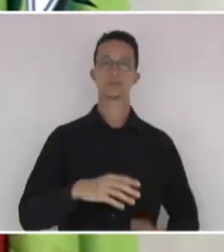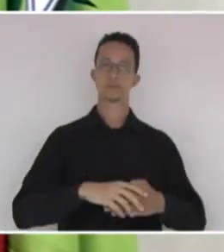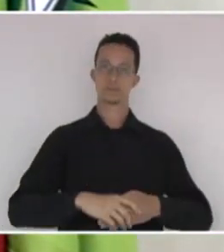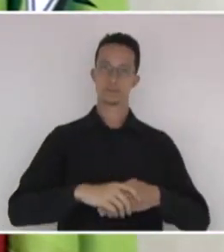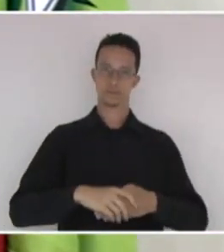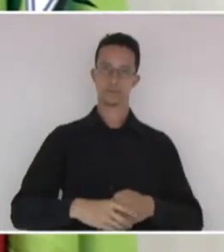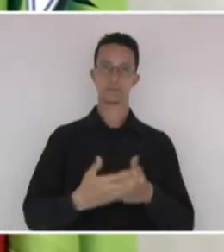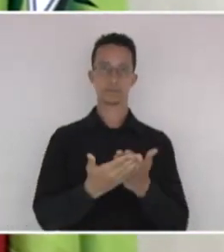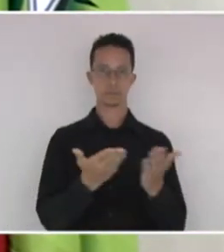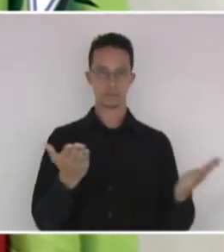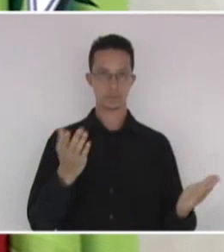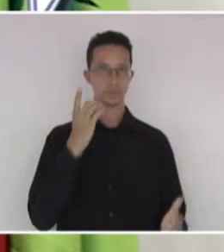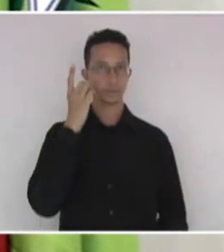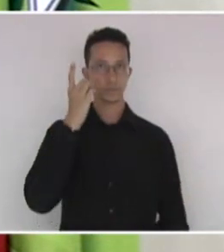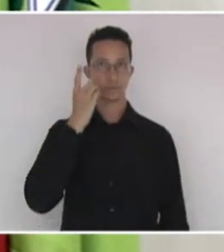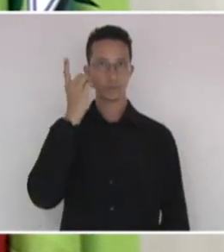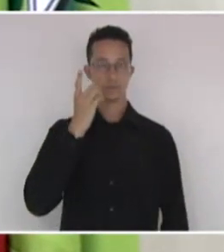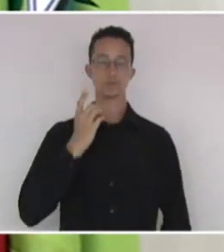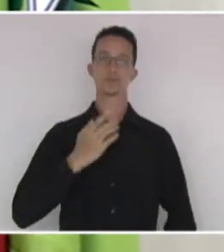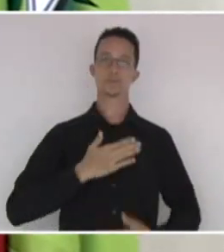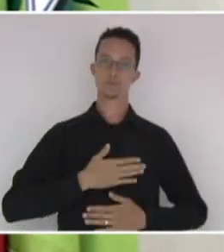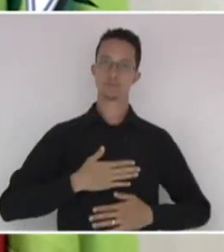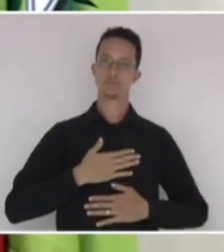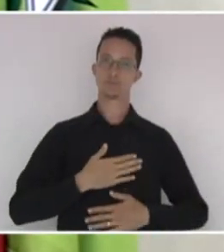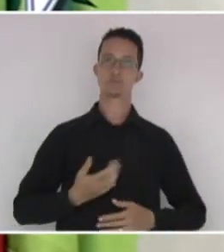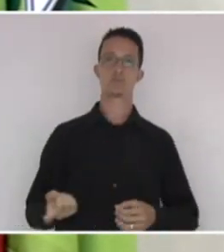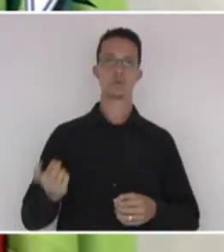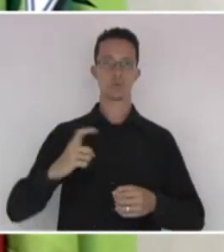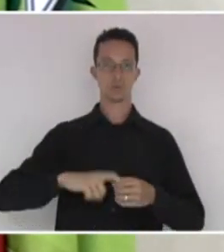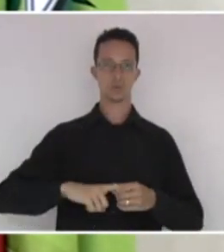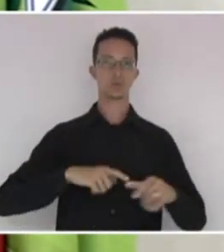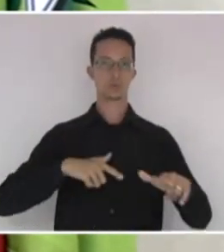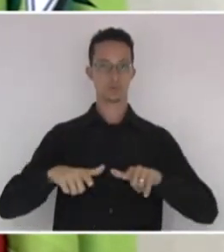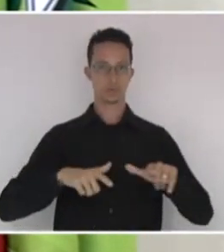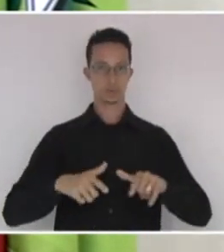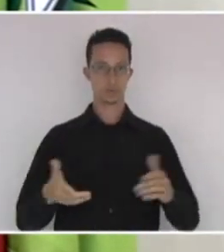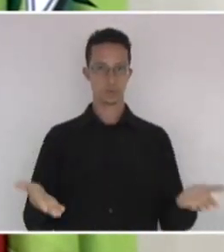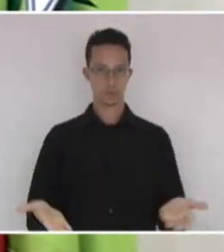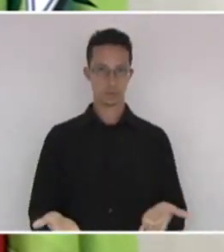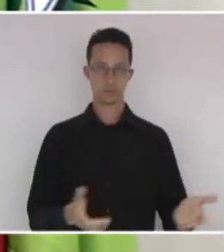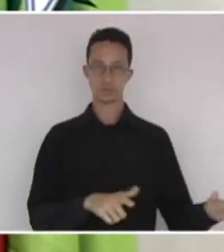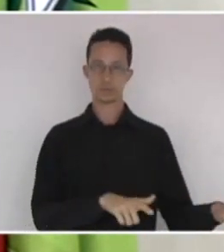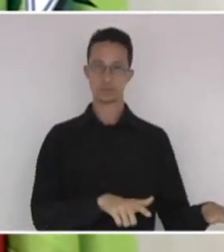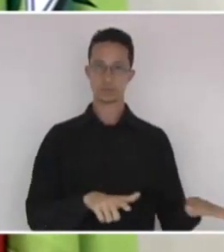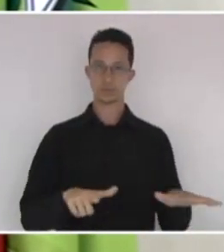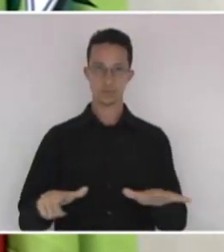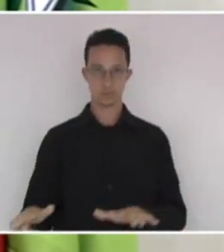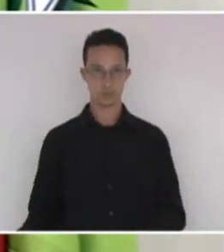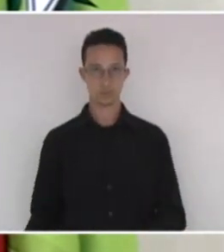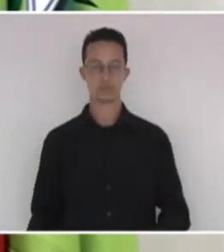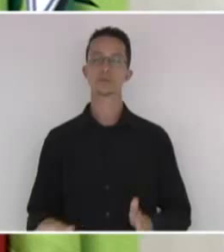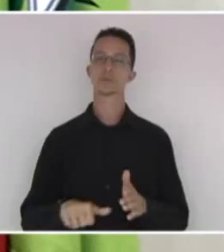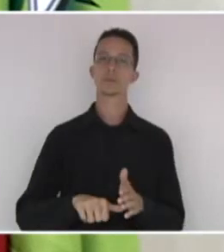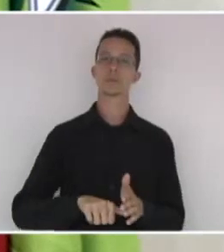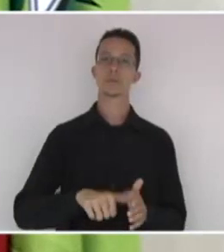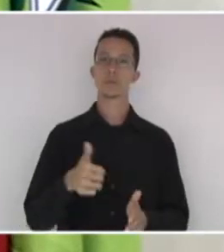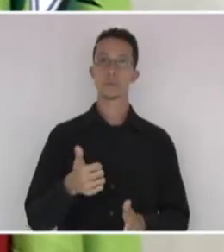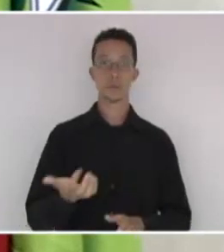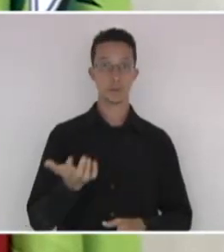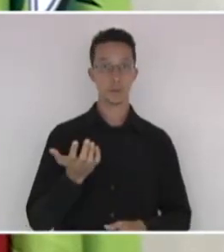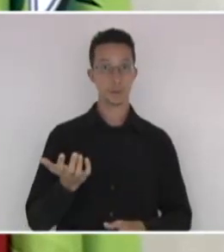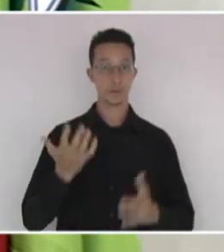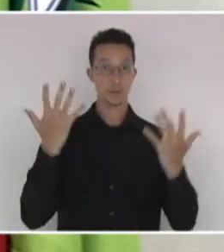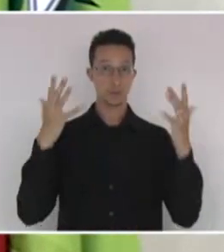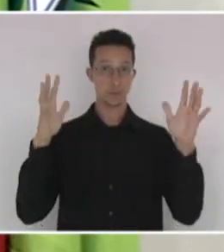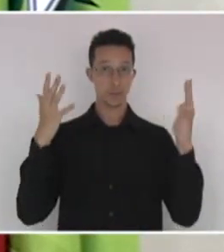poder reiniciar as atividades nessa semana e eu gostaria, inicialmente, de parabenizar os